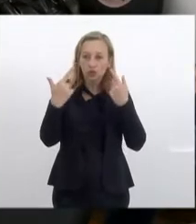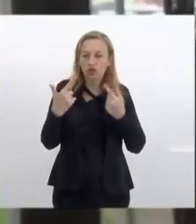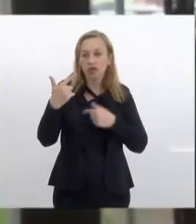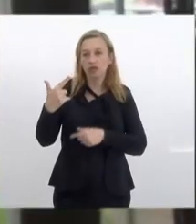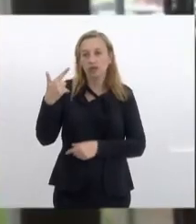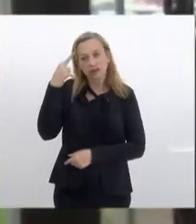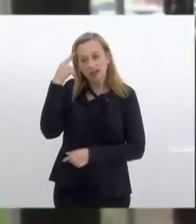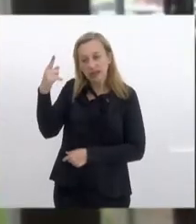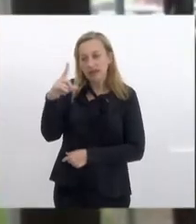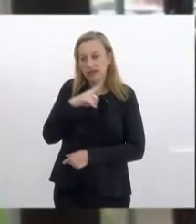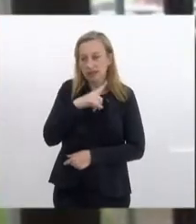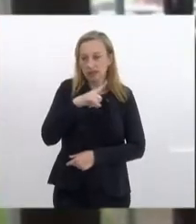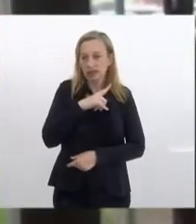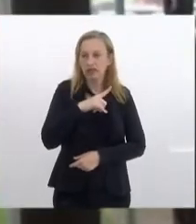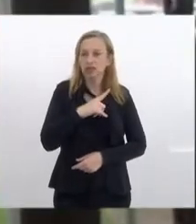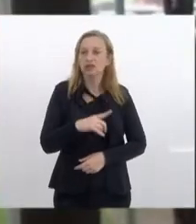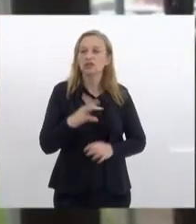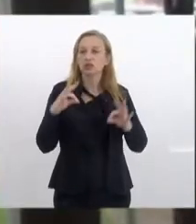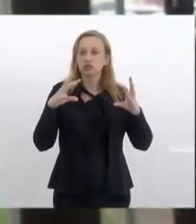ideia.